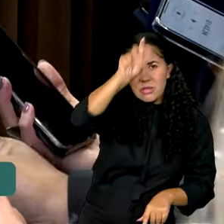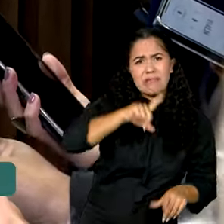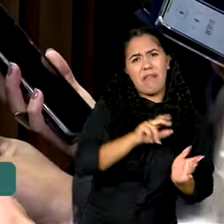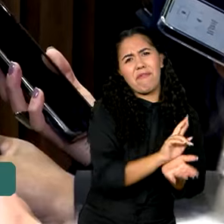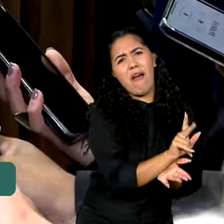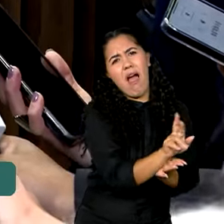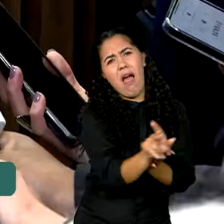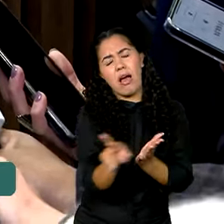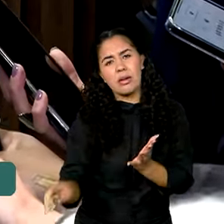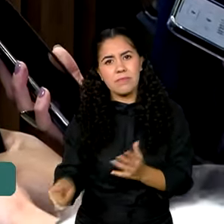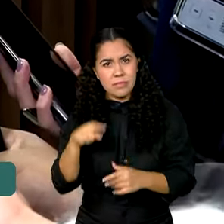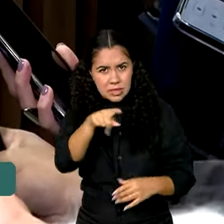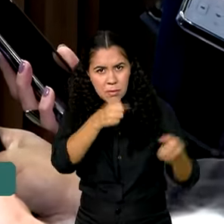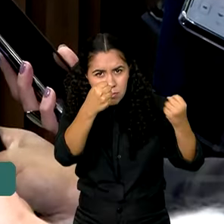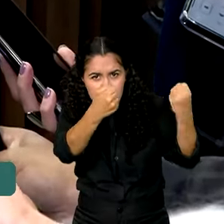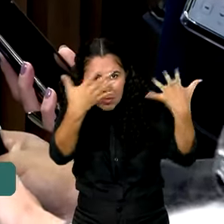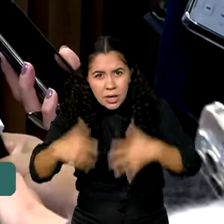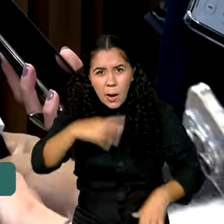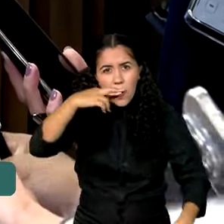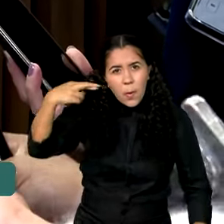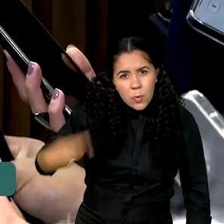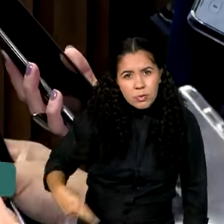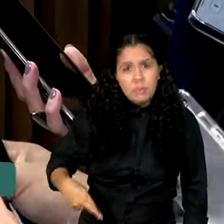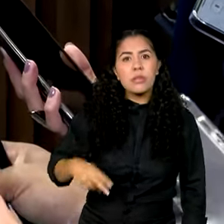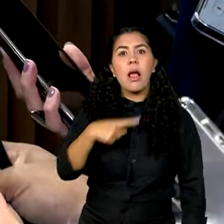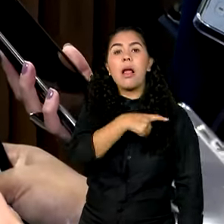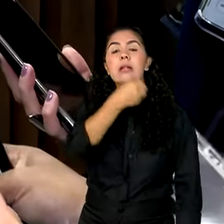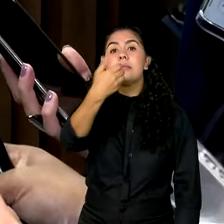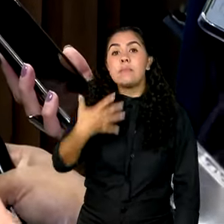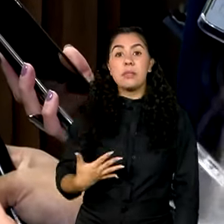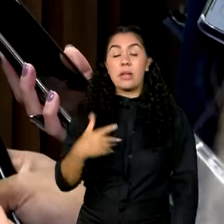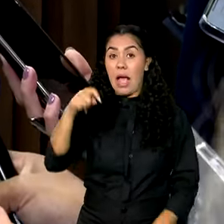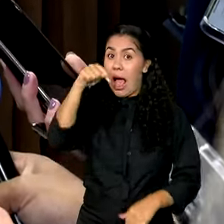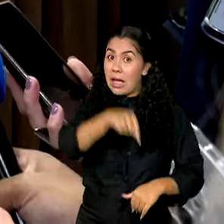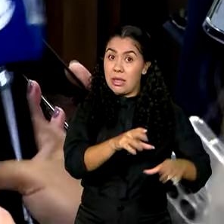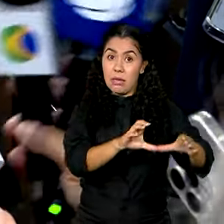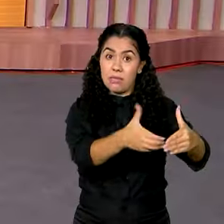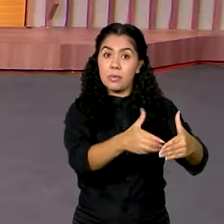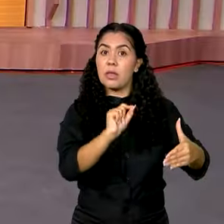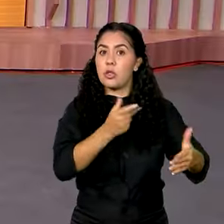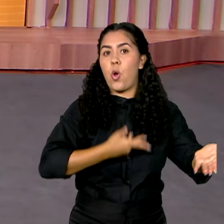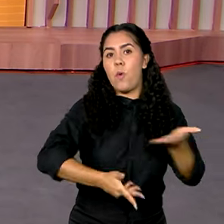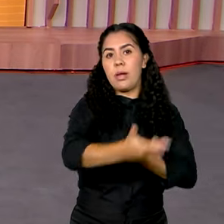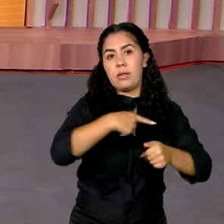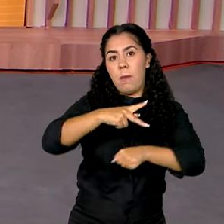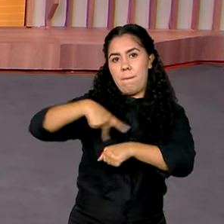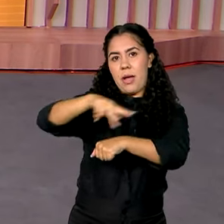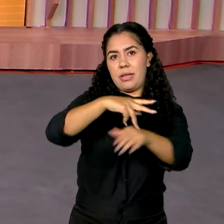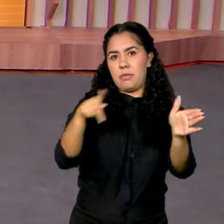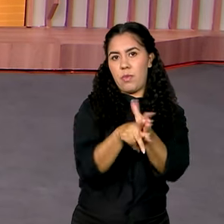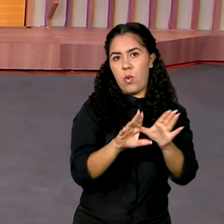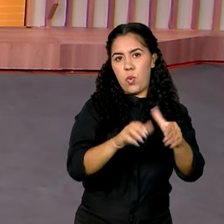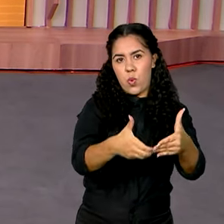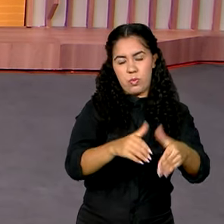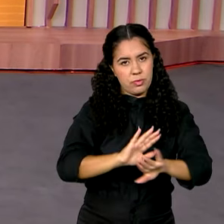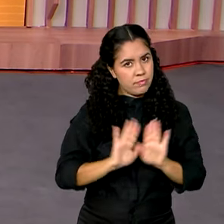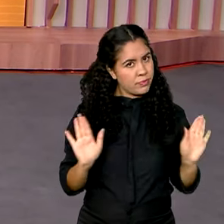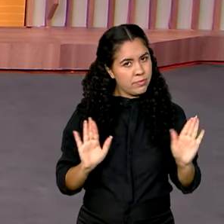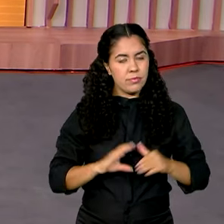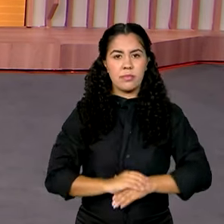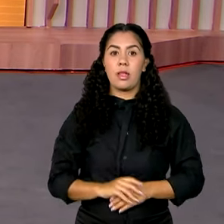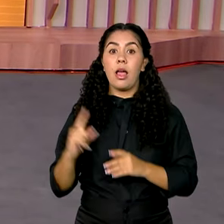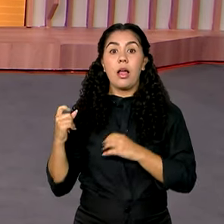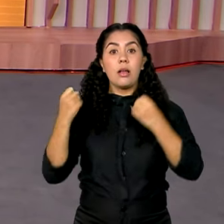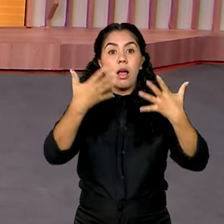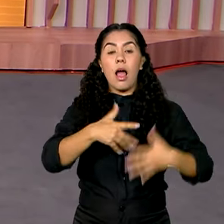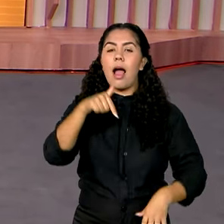falar sobre a Ucrânia? Aqui o BRICS, o tema é a cooperação dos BRICS. Pois é, e aqui no Brasil, o presidente